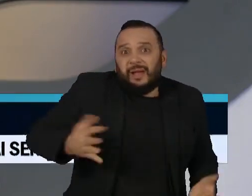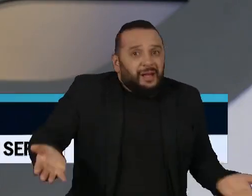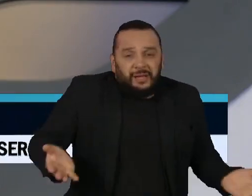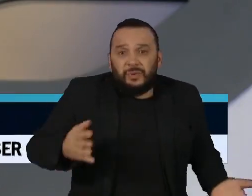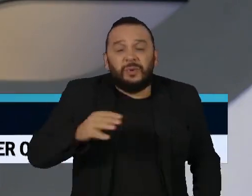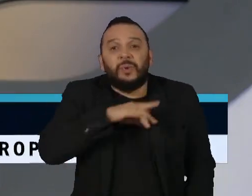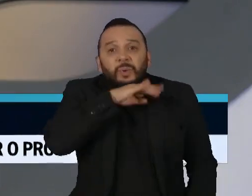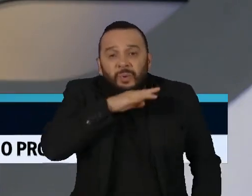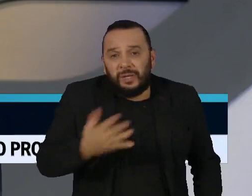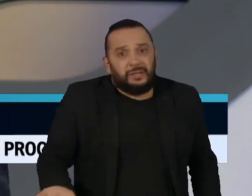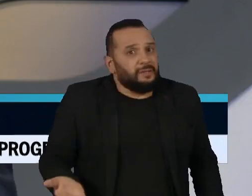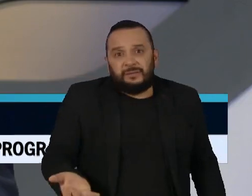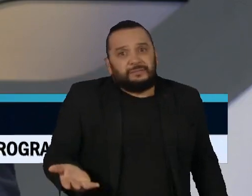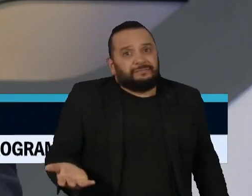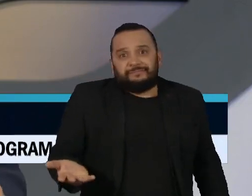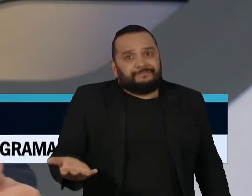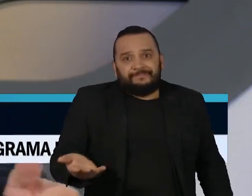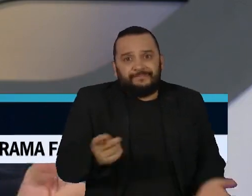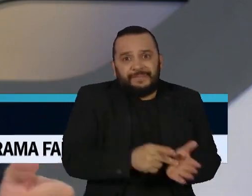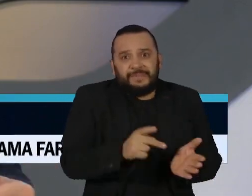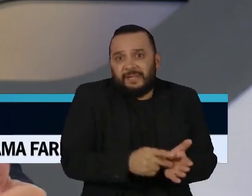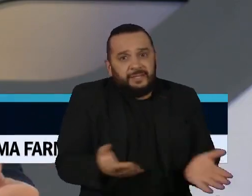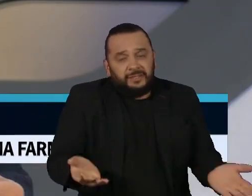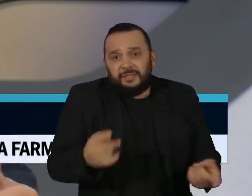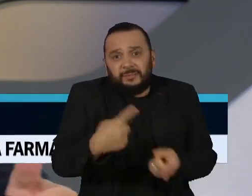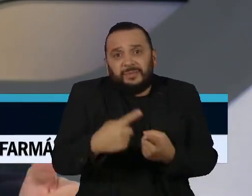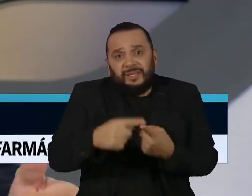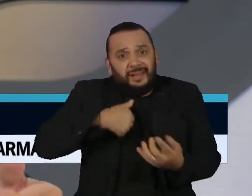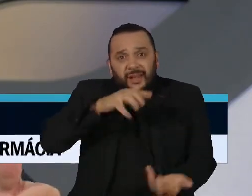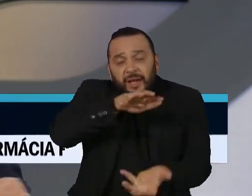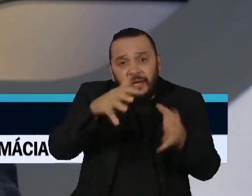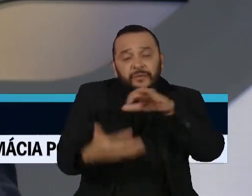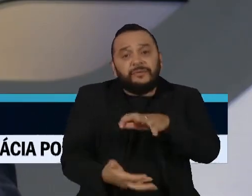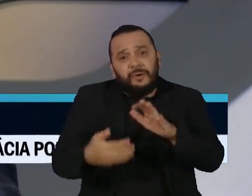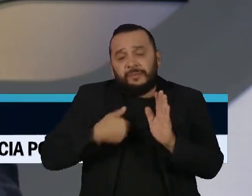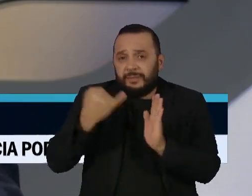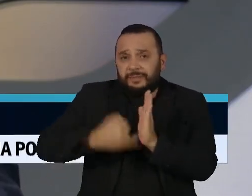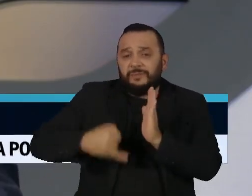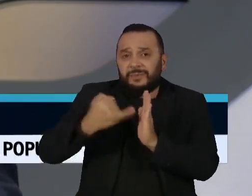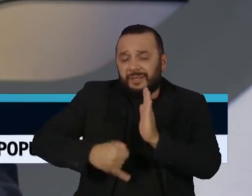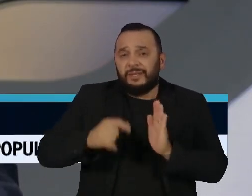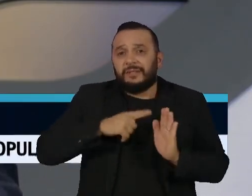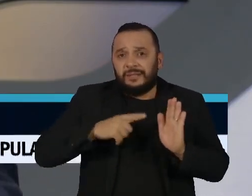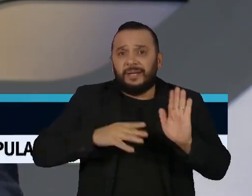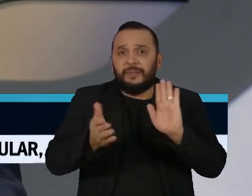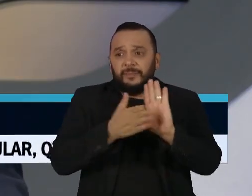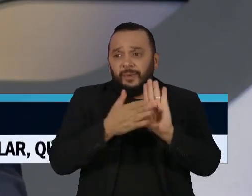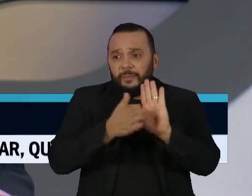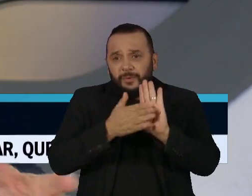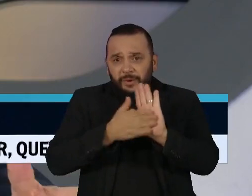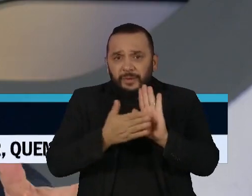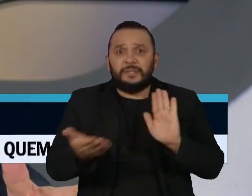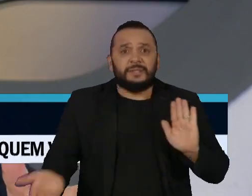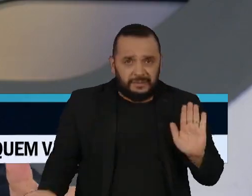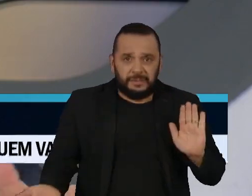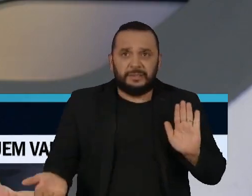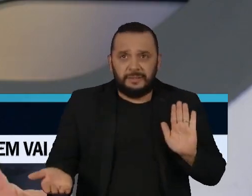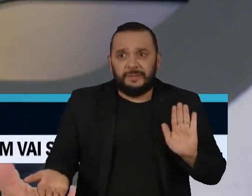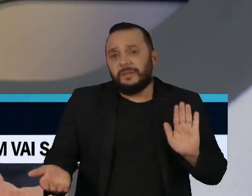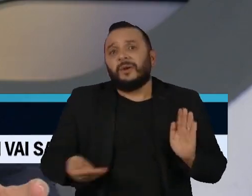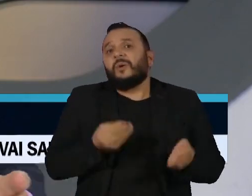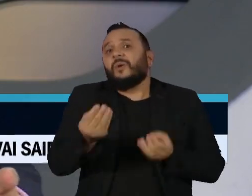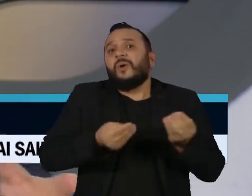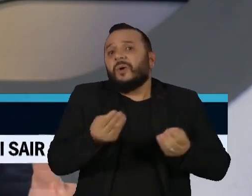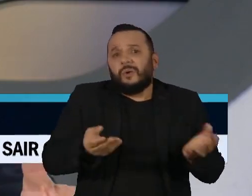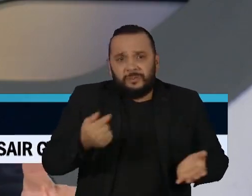essa correção maior. É claro que a nossa reforma tributária, que está sendo discutida, não vai corrigir essa